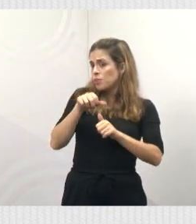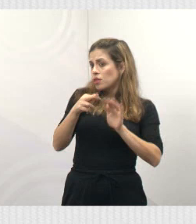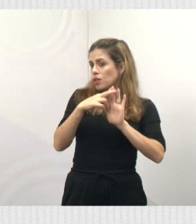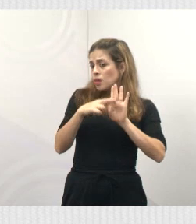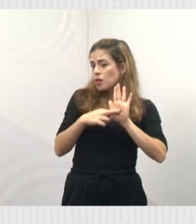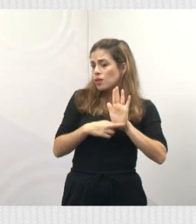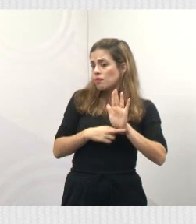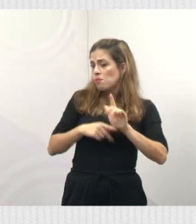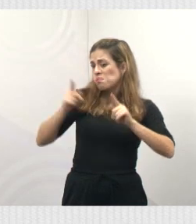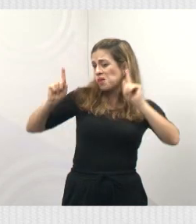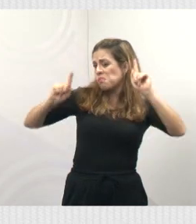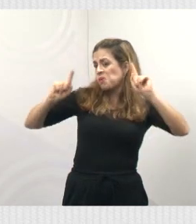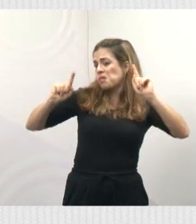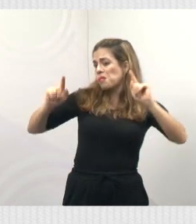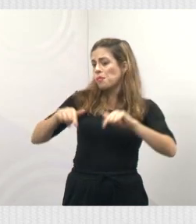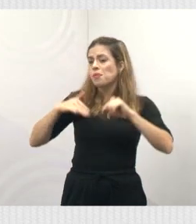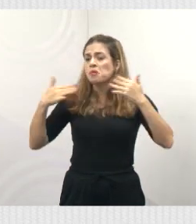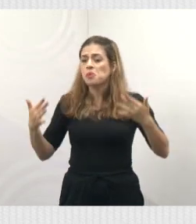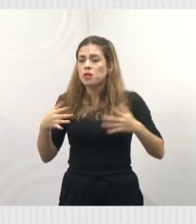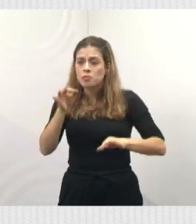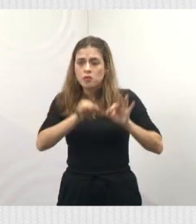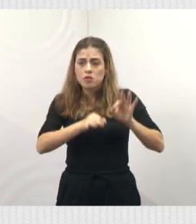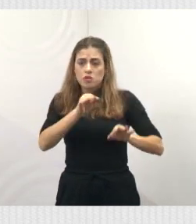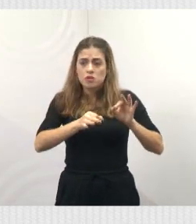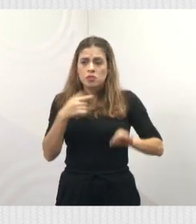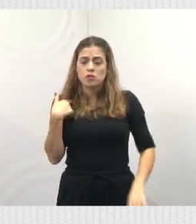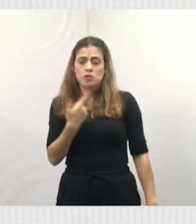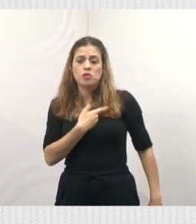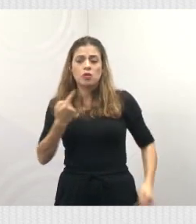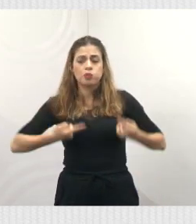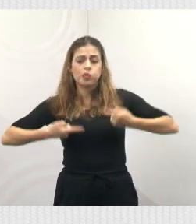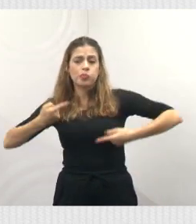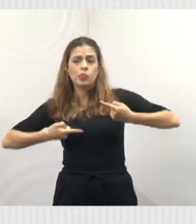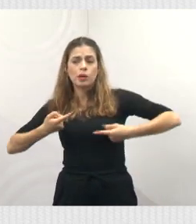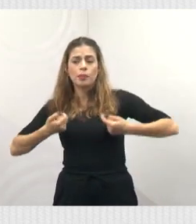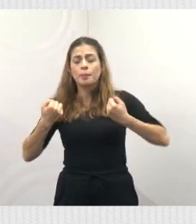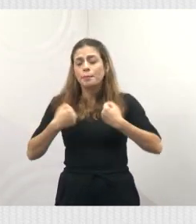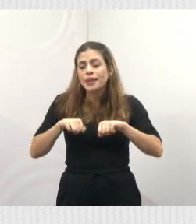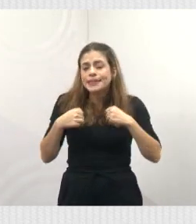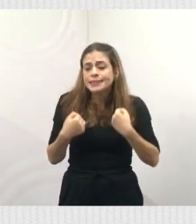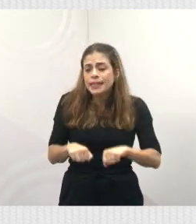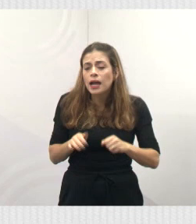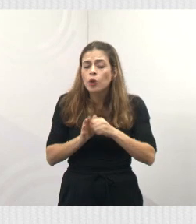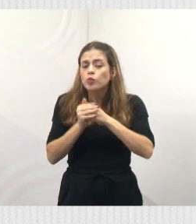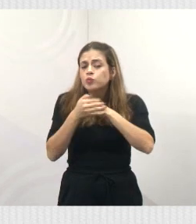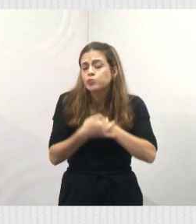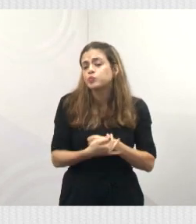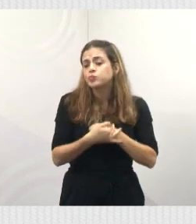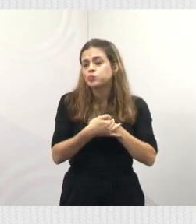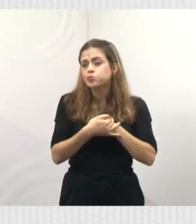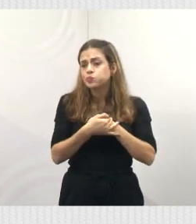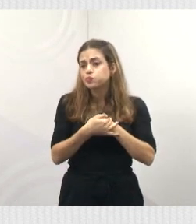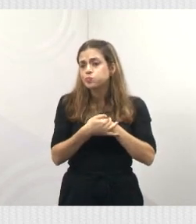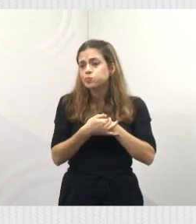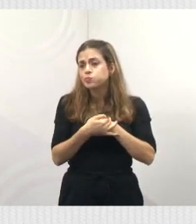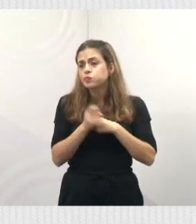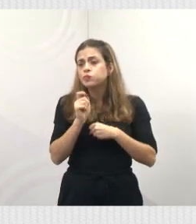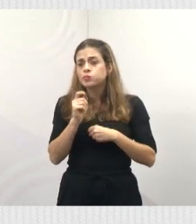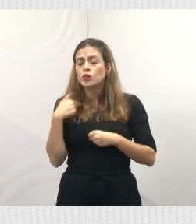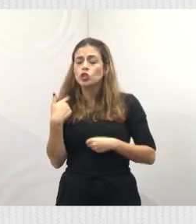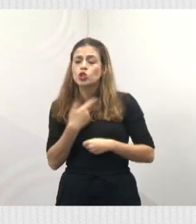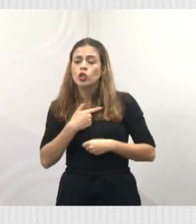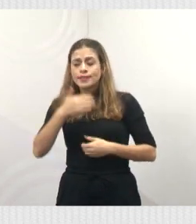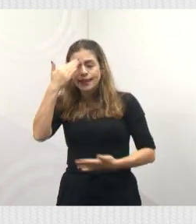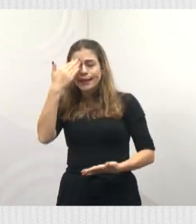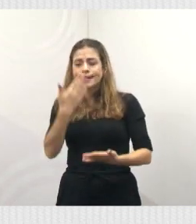mas enquanto o regime jurídico for esse, nós, agentes políticos, precisamos preservar as nossas prerrogativas e lutar